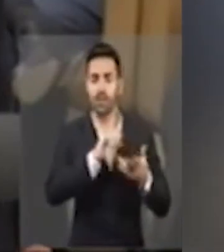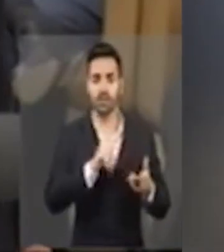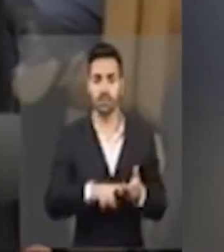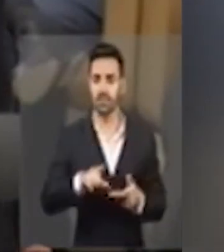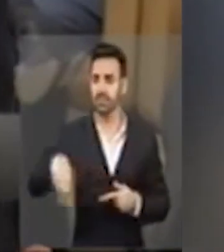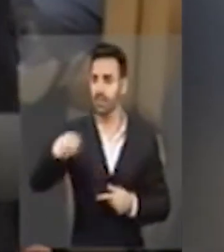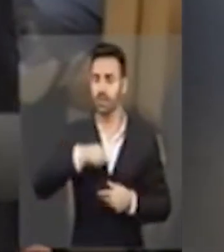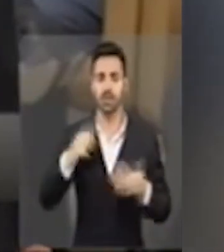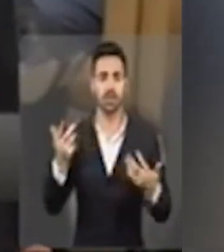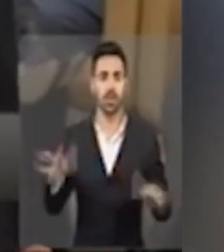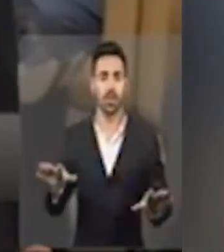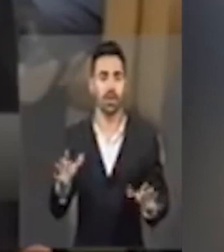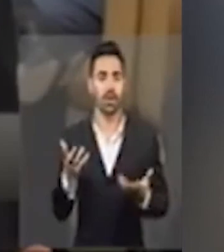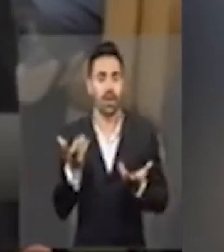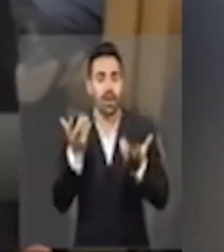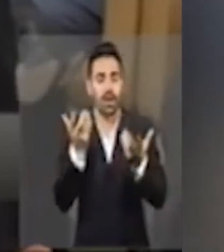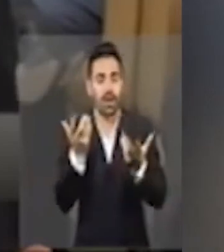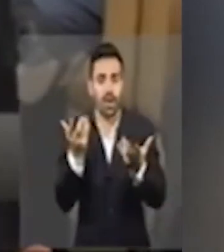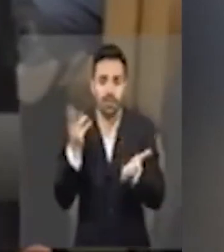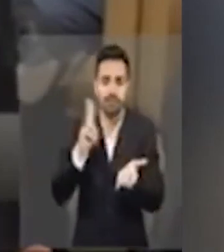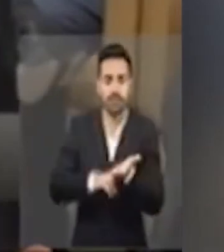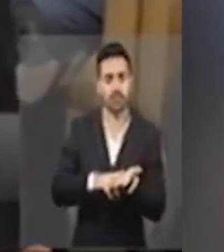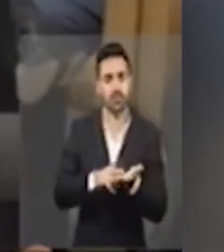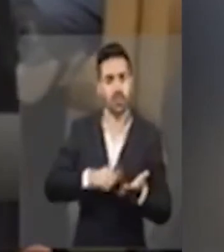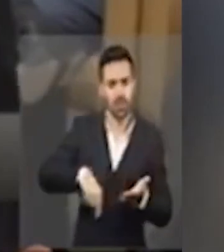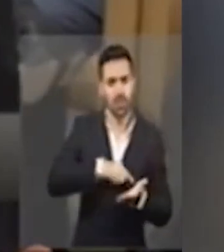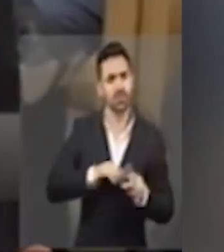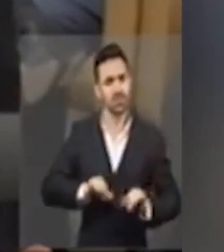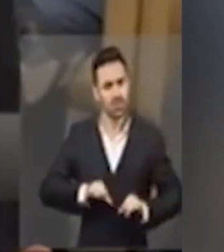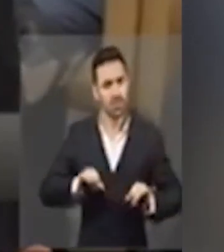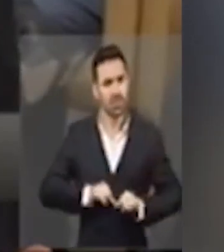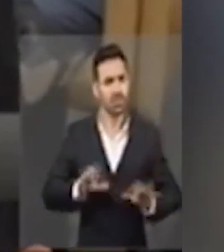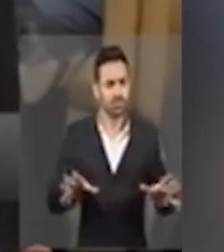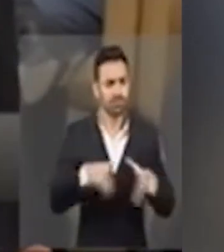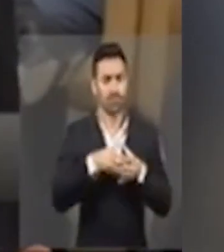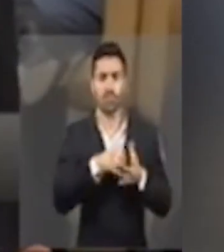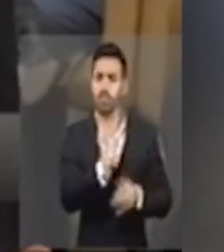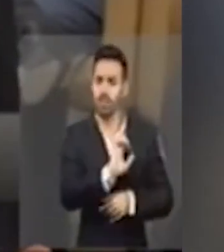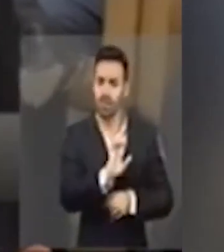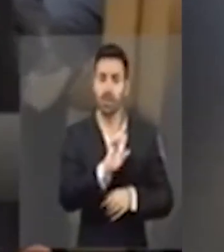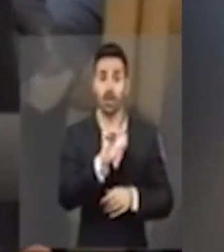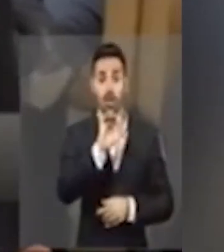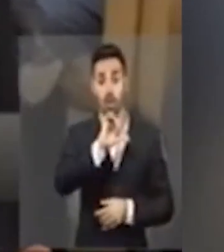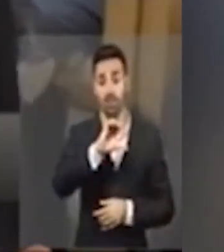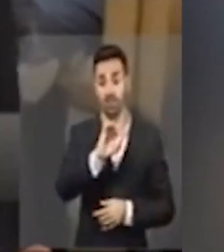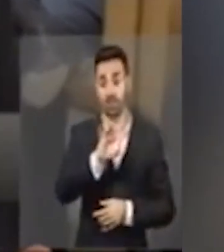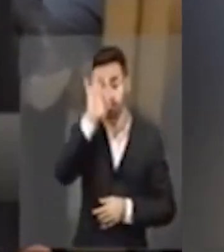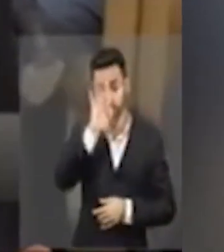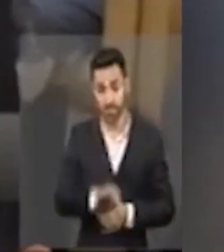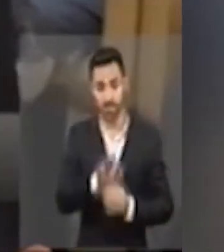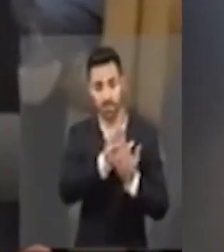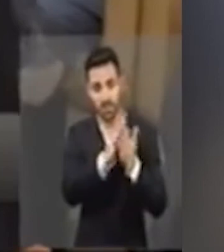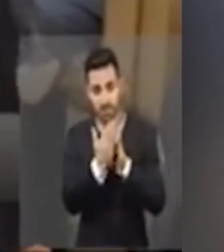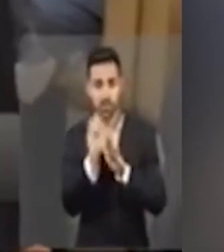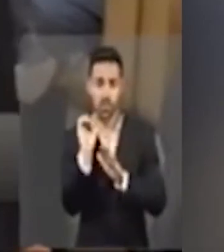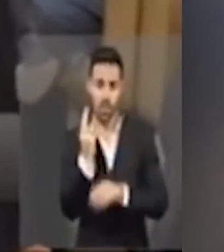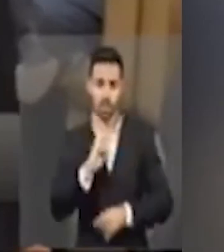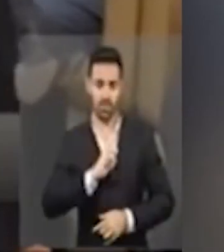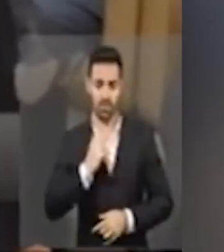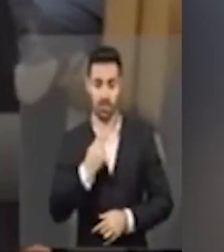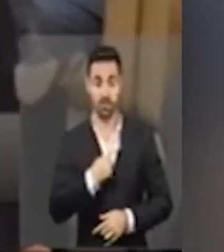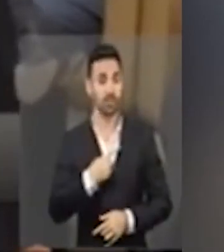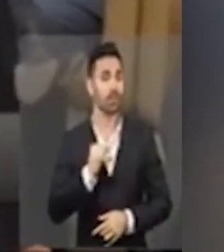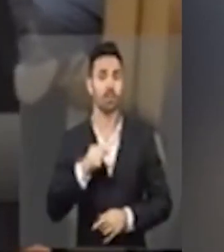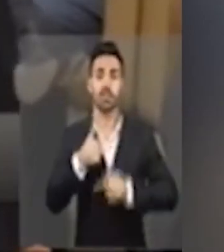vulnerabilidade social que a nossa população sofre noventa porcento das travestis e transexuais e tem a